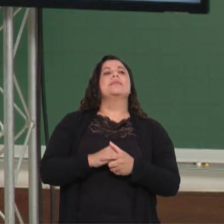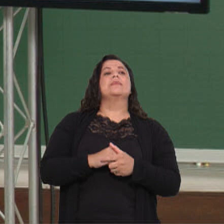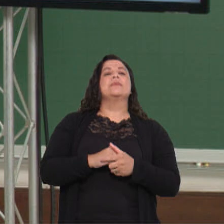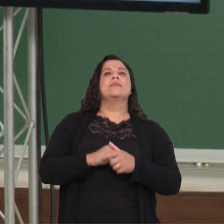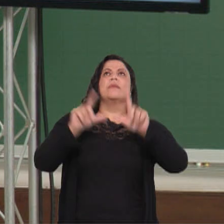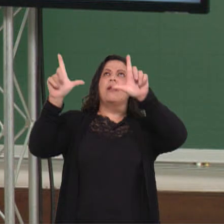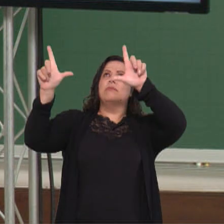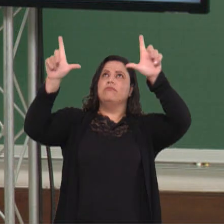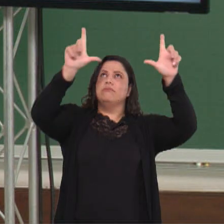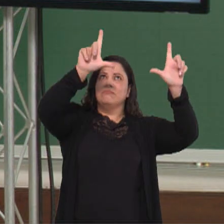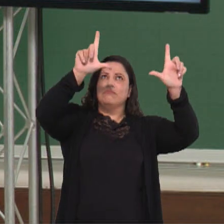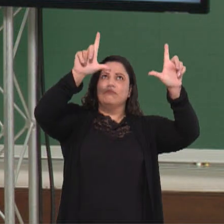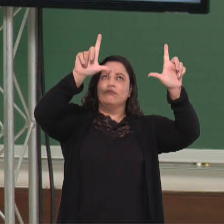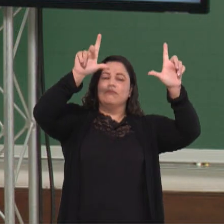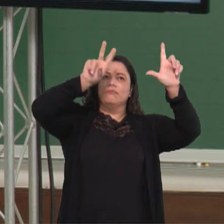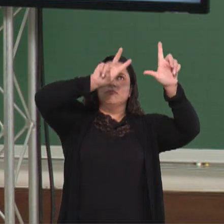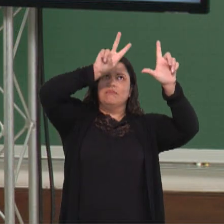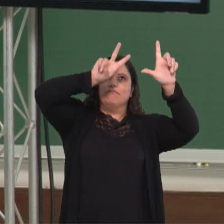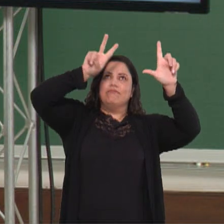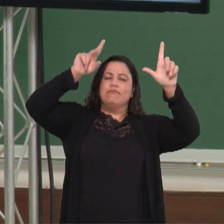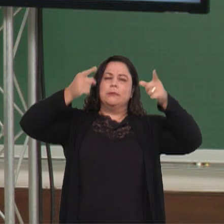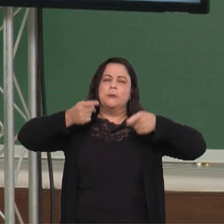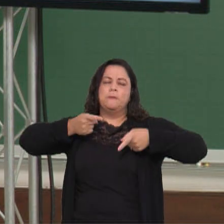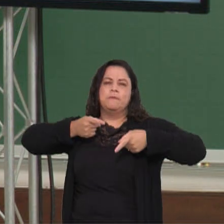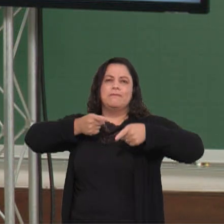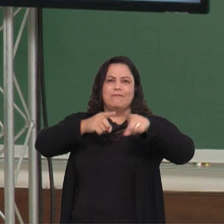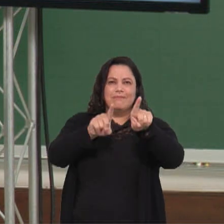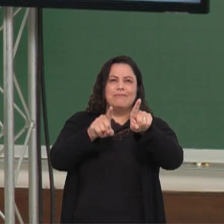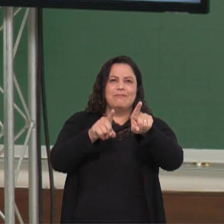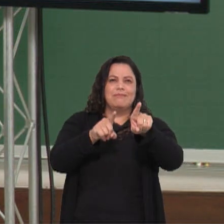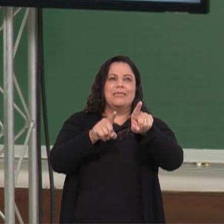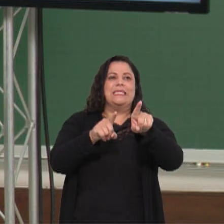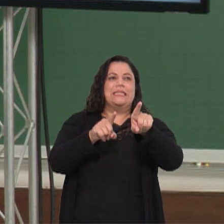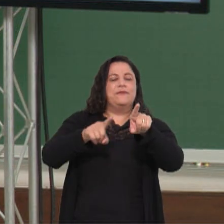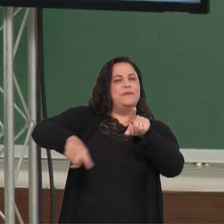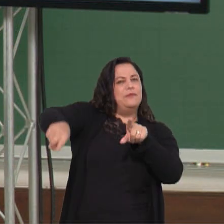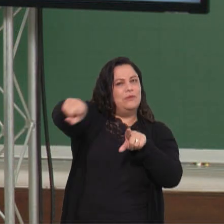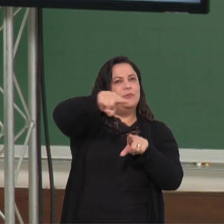Vou deixar aqui um desafio aqui para você, tá?